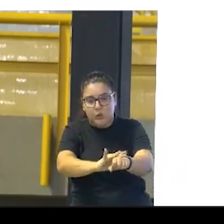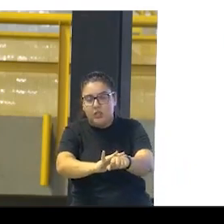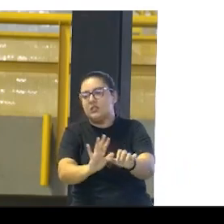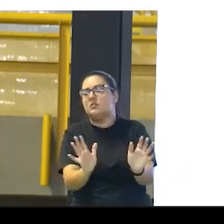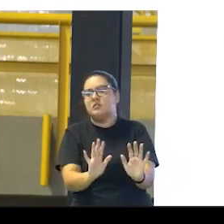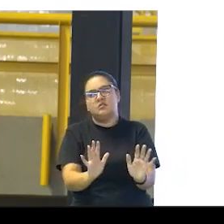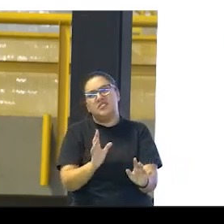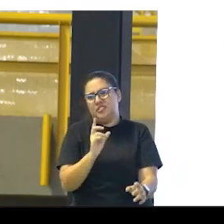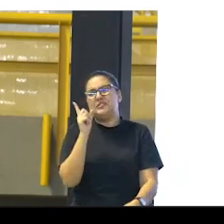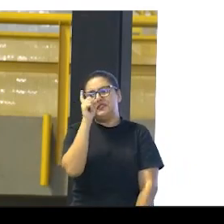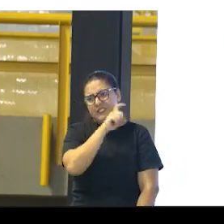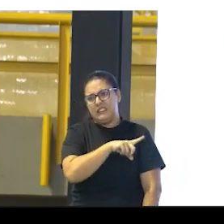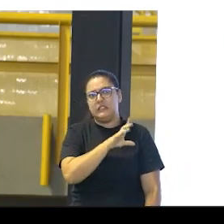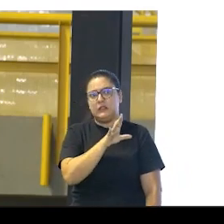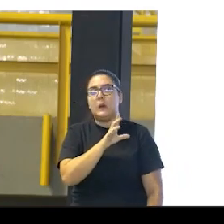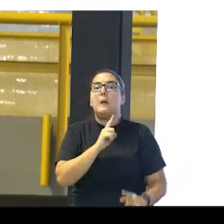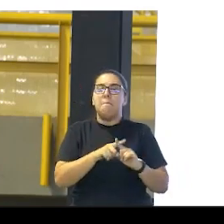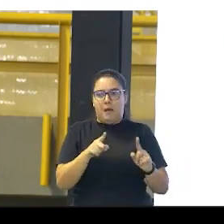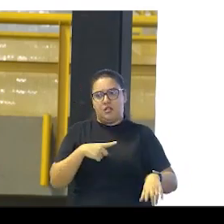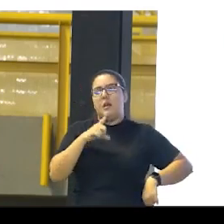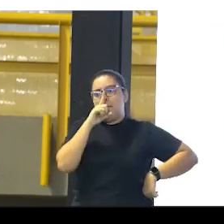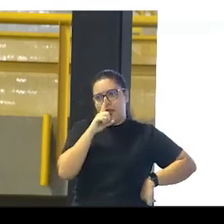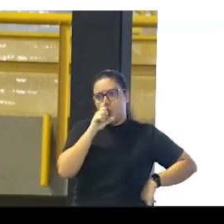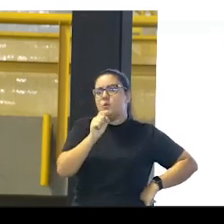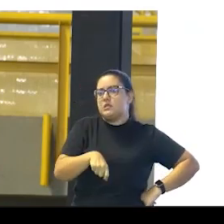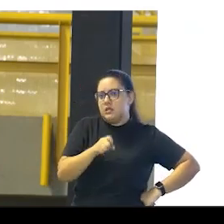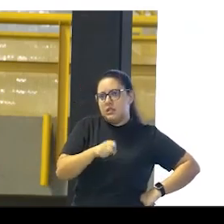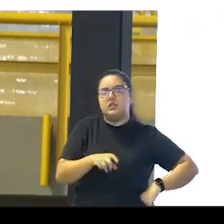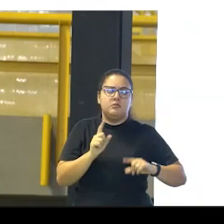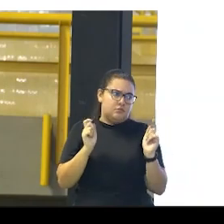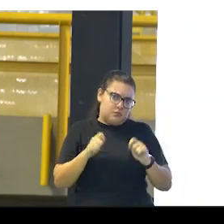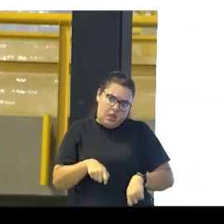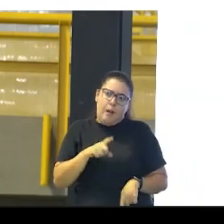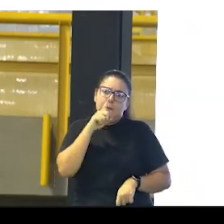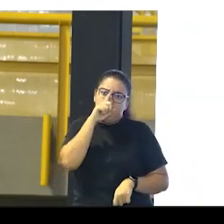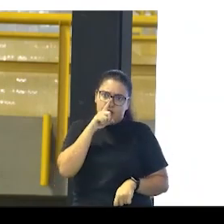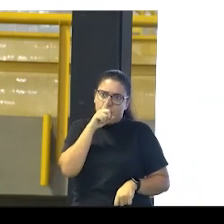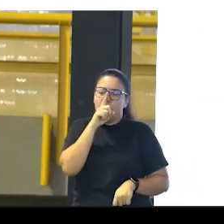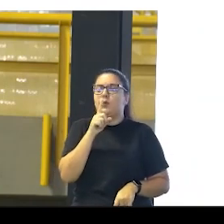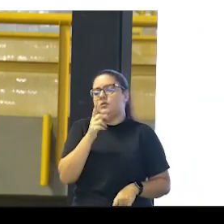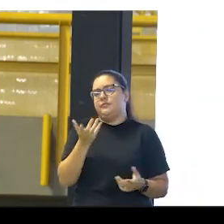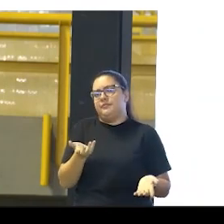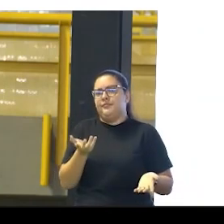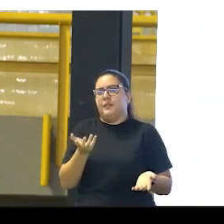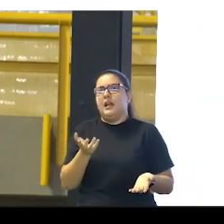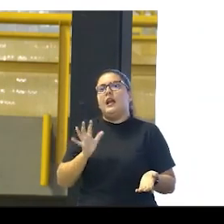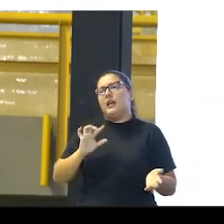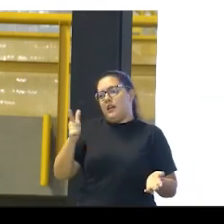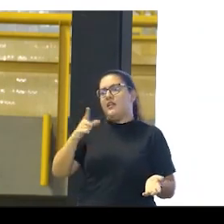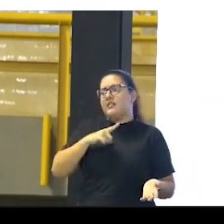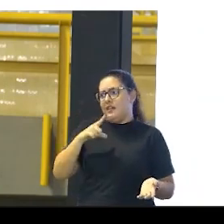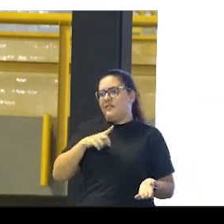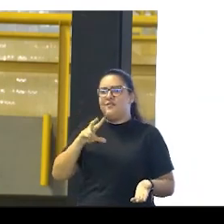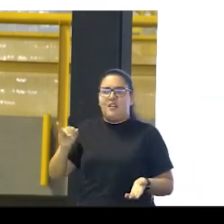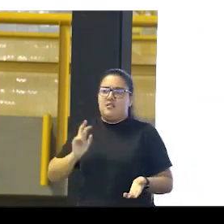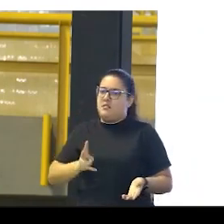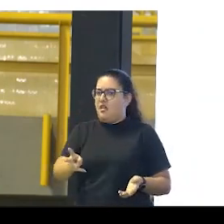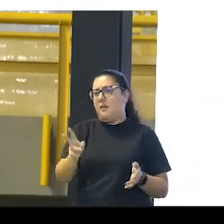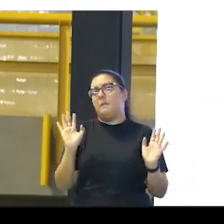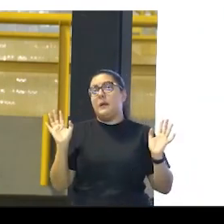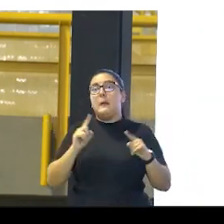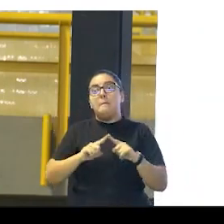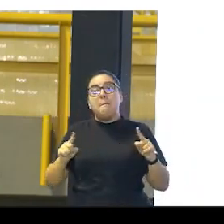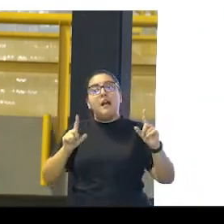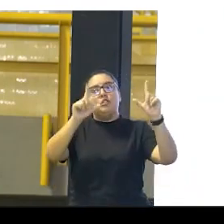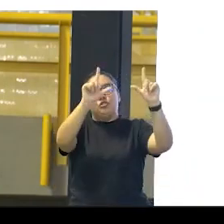ninguém pode eliminar o risco 100%. O risco sempre vai existir.